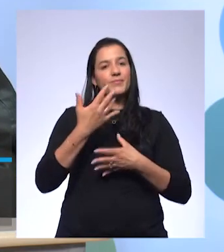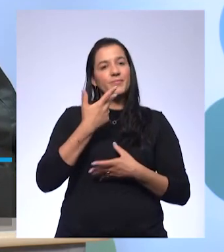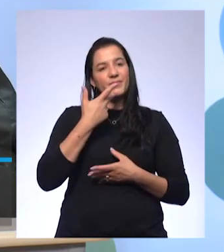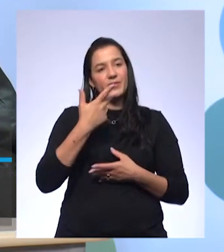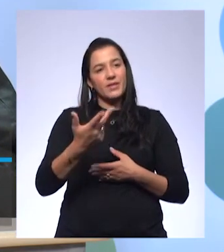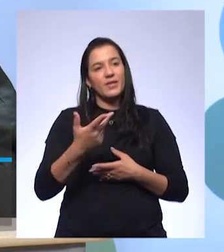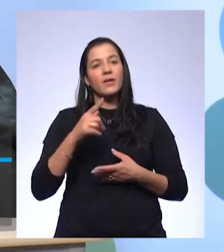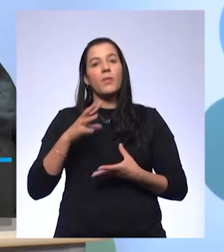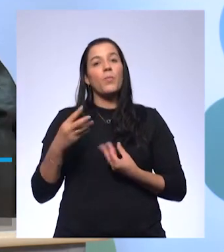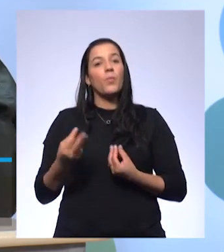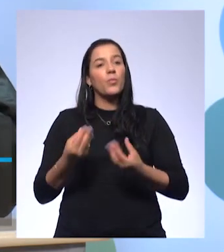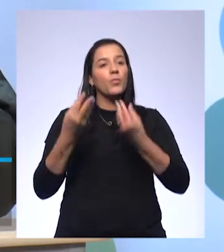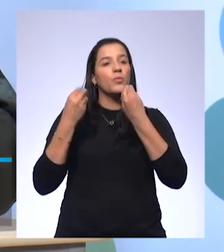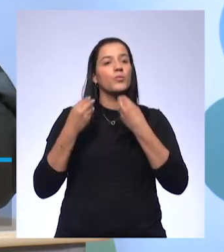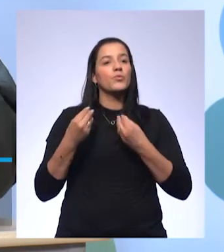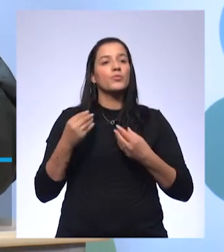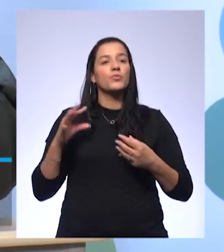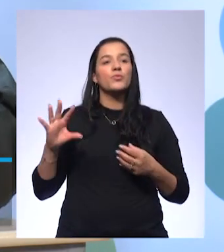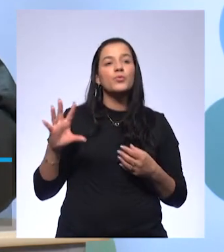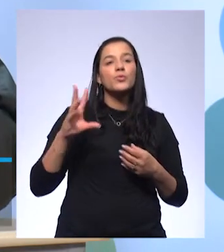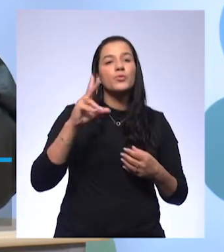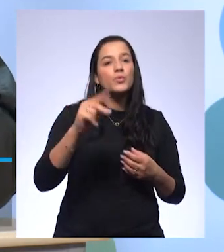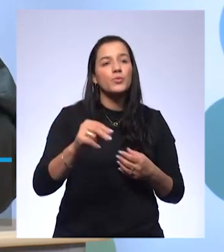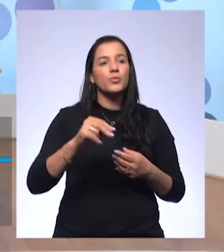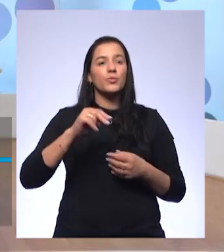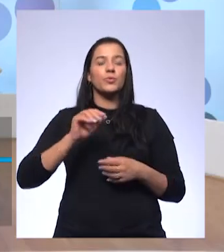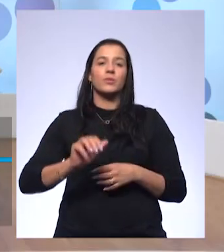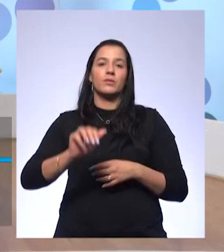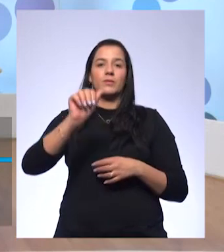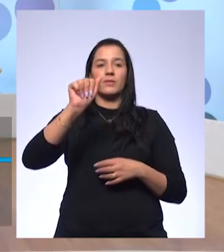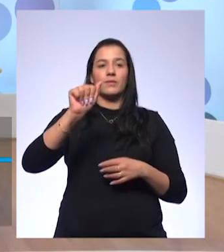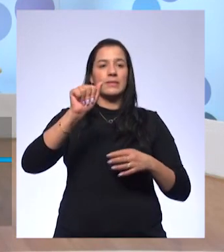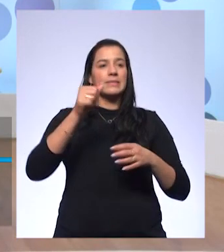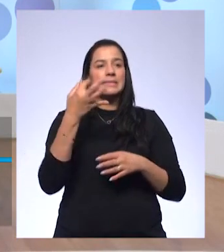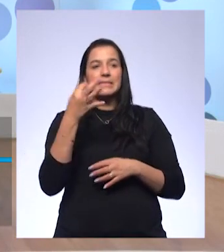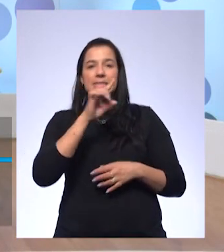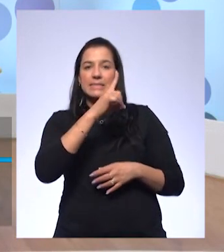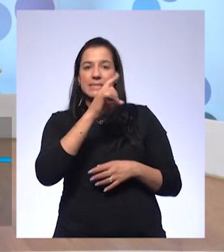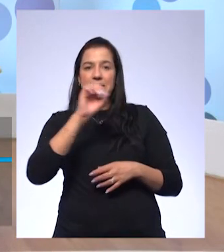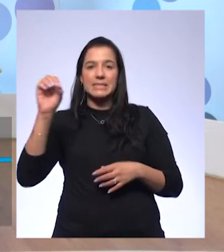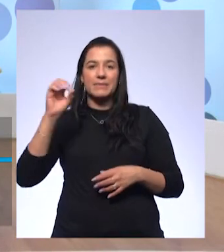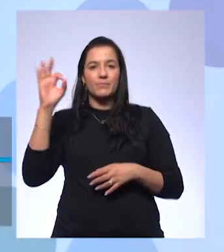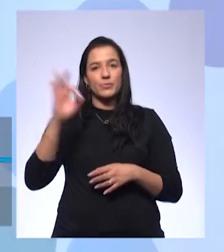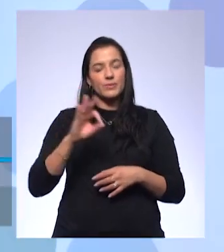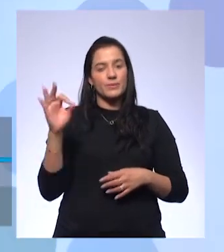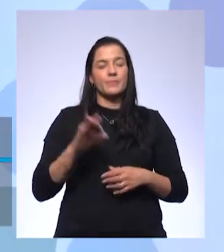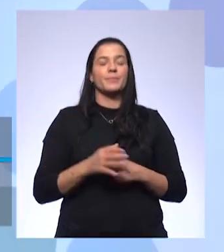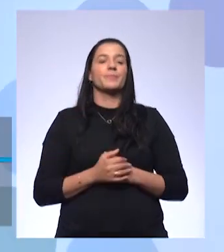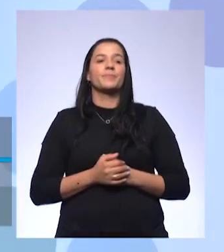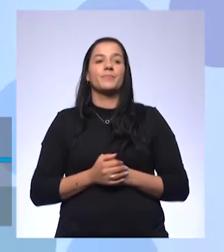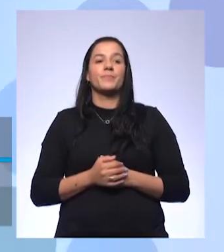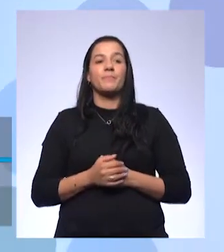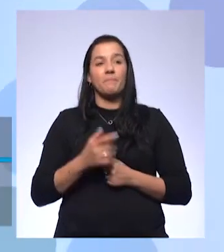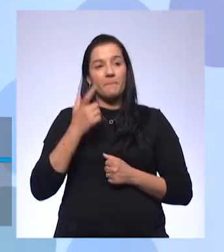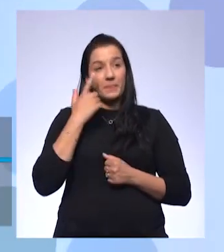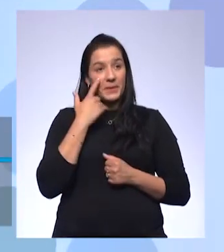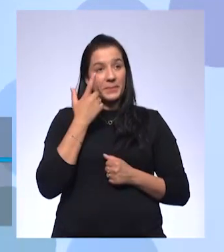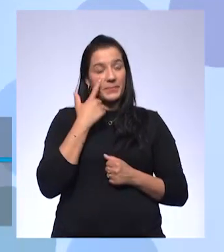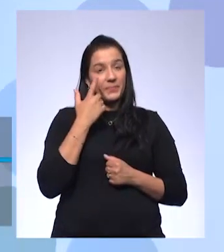porque a galera aqui foi toda na A, 100%. 100%, então vamos ver se, né, todo mundo